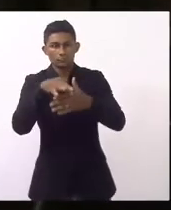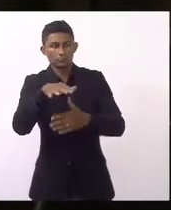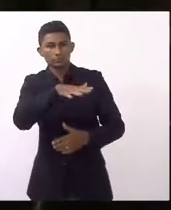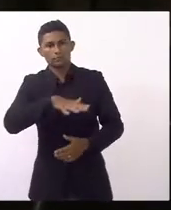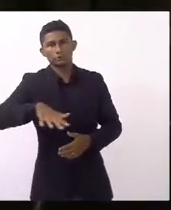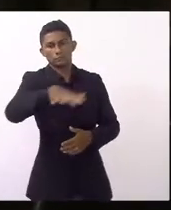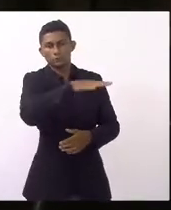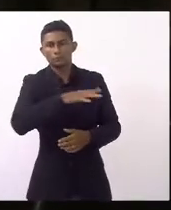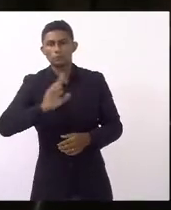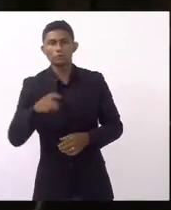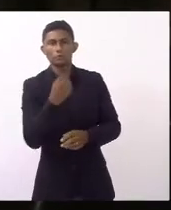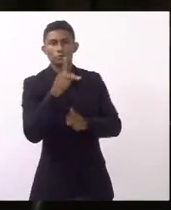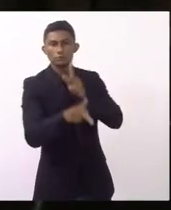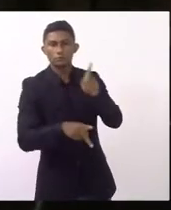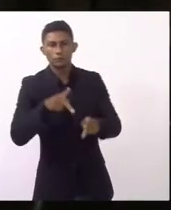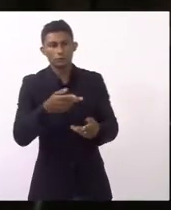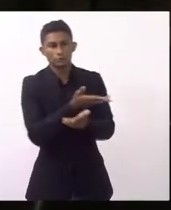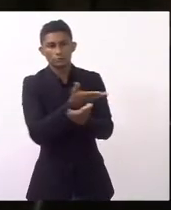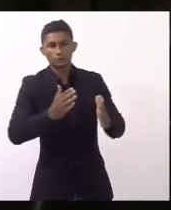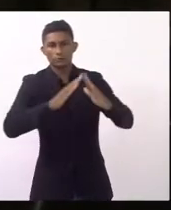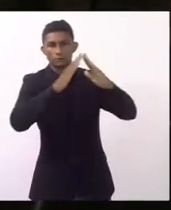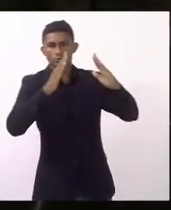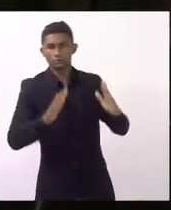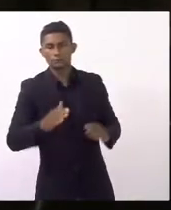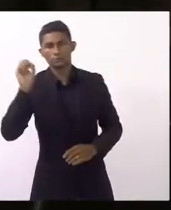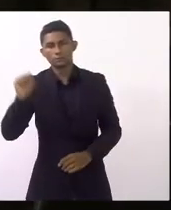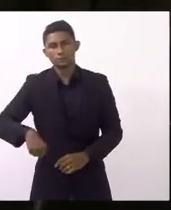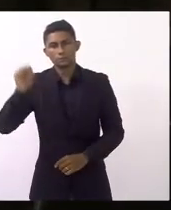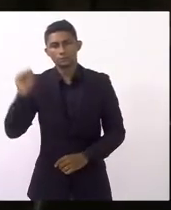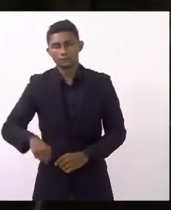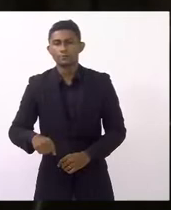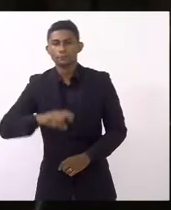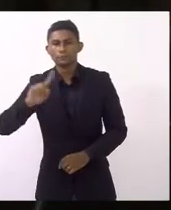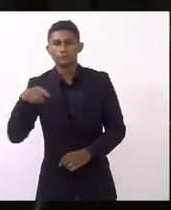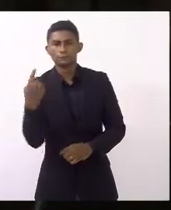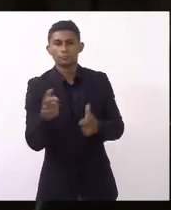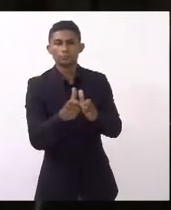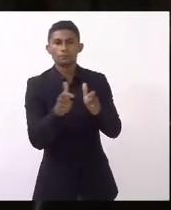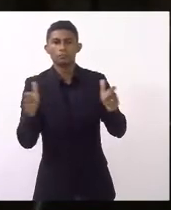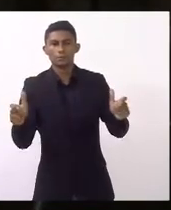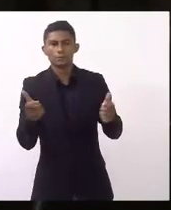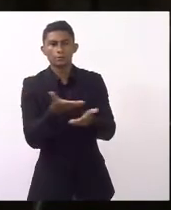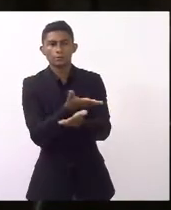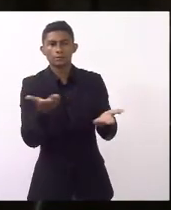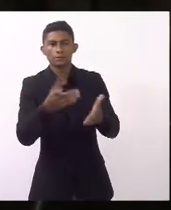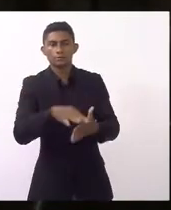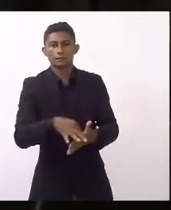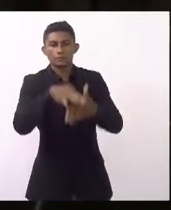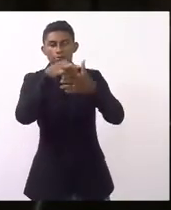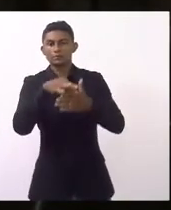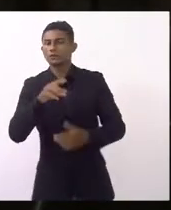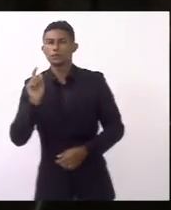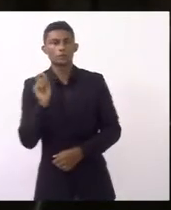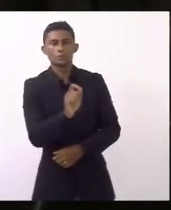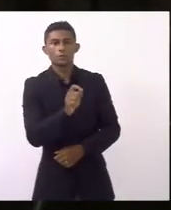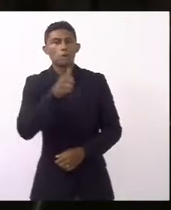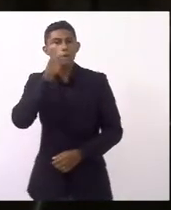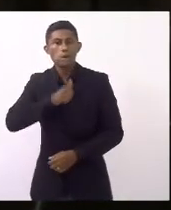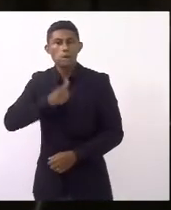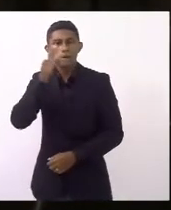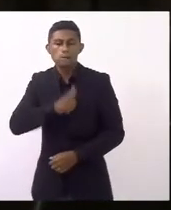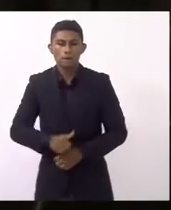somos uma população de terreiro Sim sou uma população que sua grande maioria têm quanto lideranças mulheres